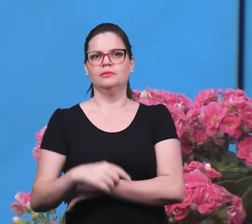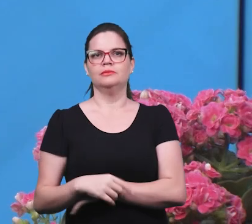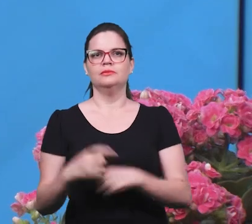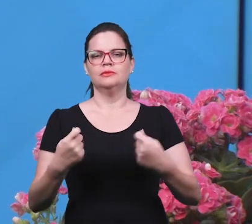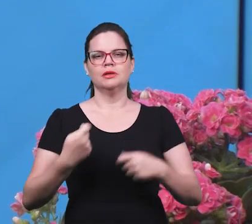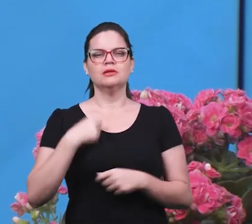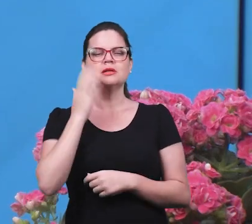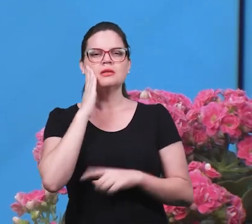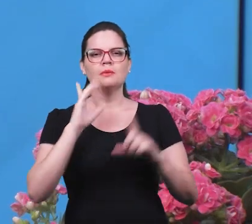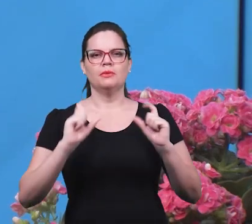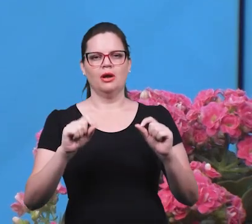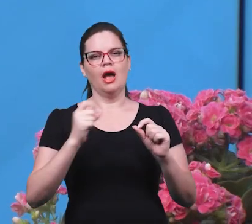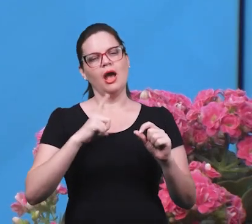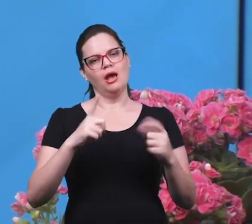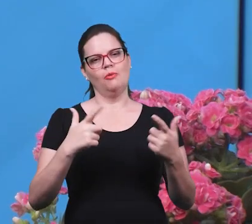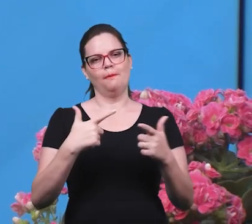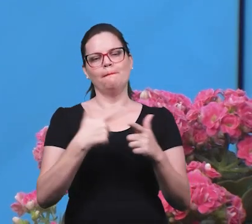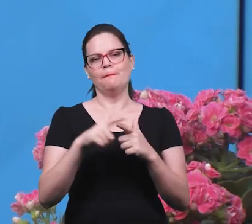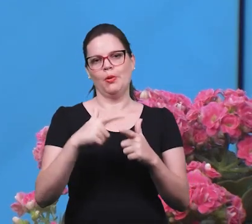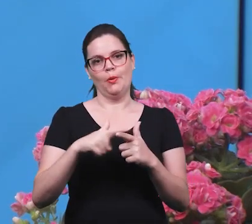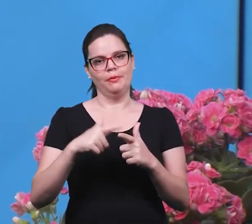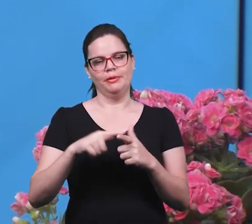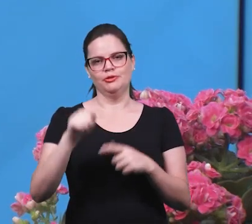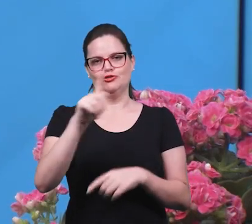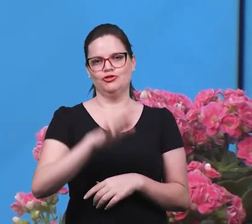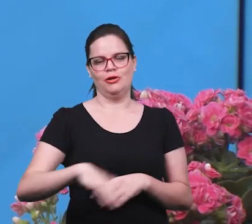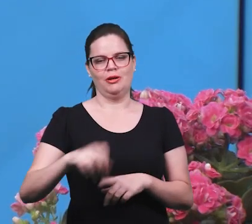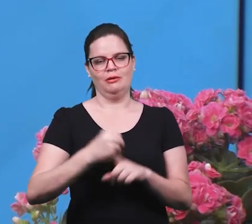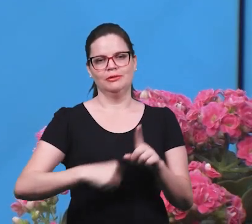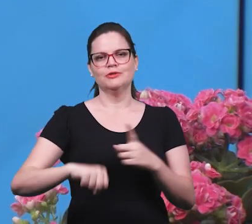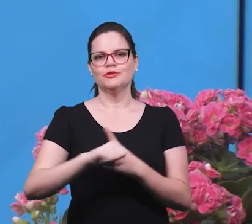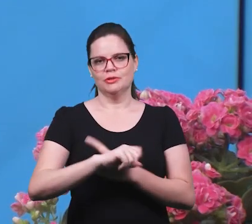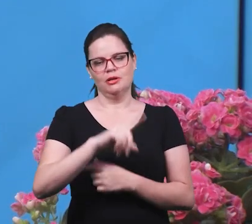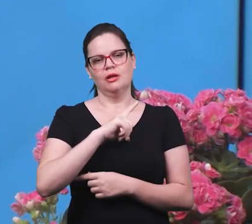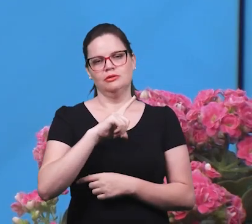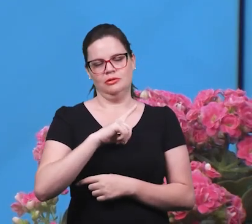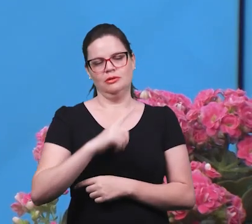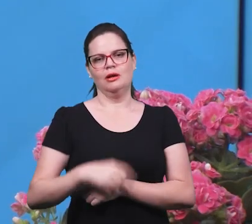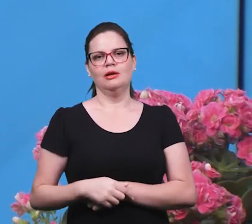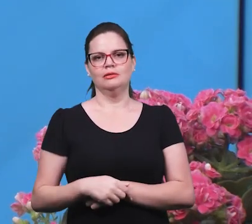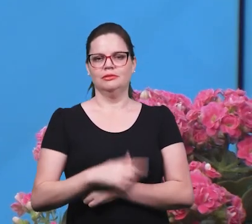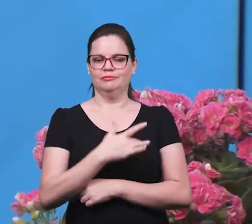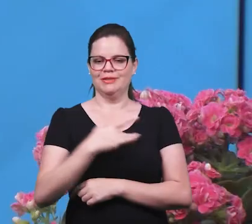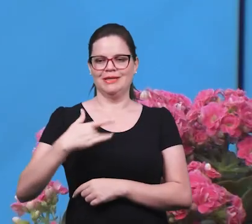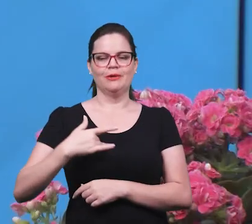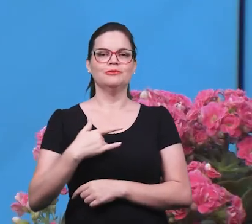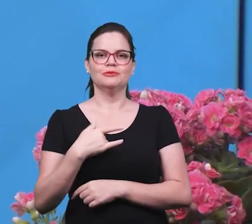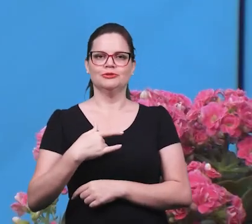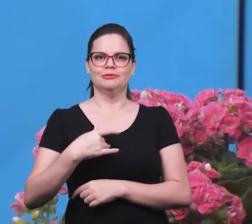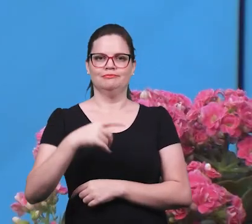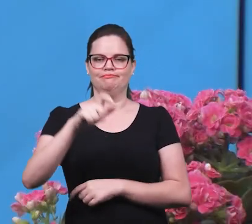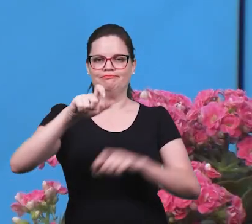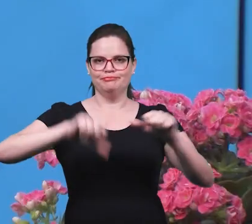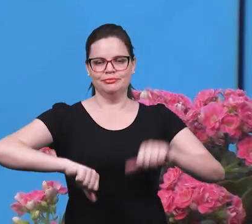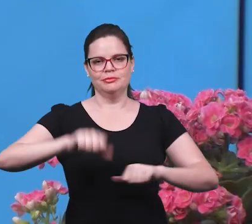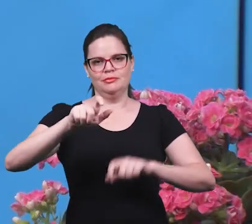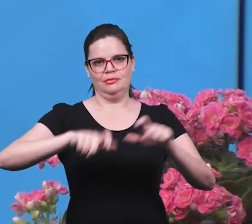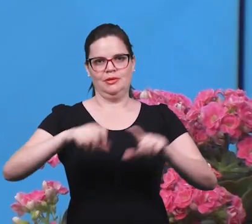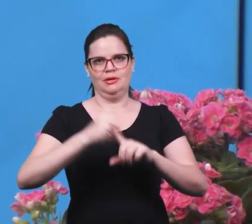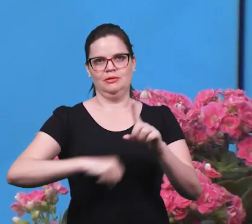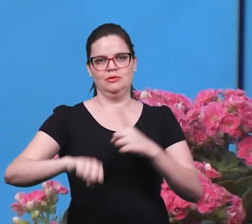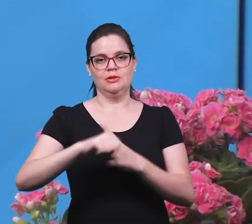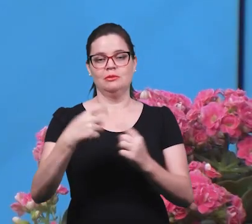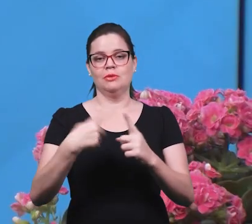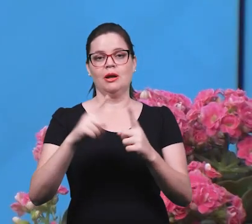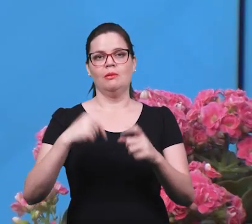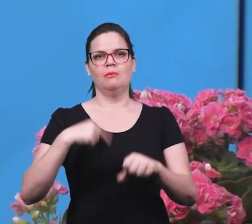um problema de saúde pública, né, Ariela? E então, a hipertensão arterial é uma síndrome, certo? É uma